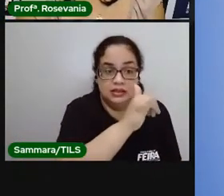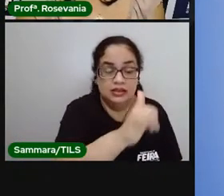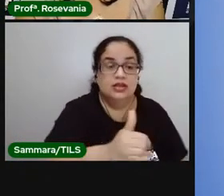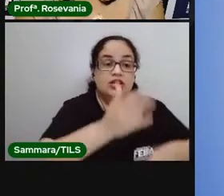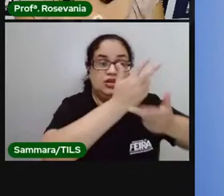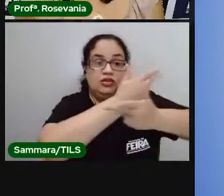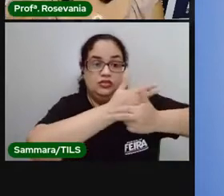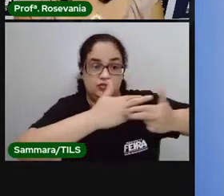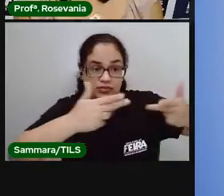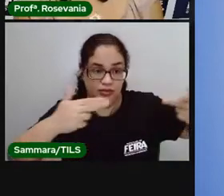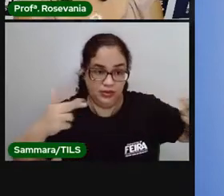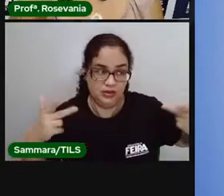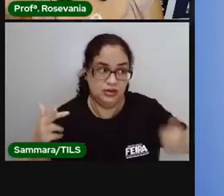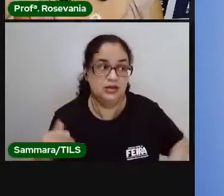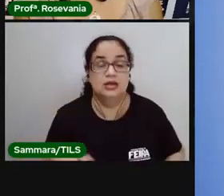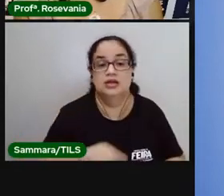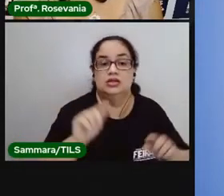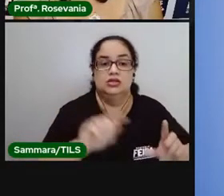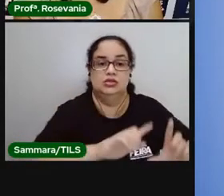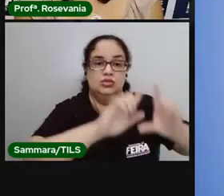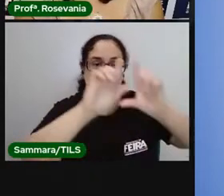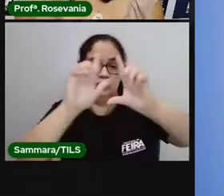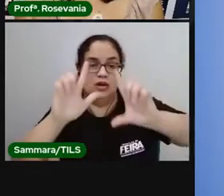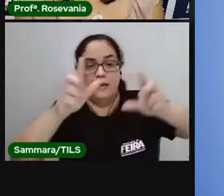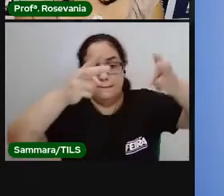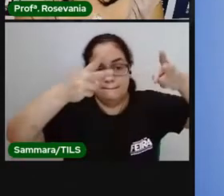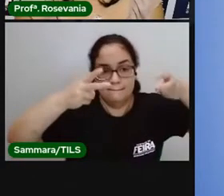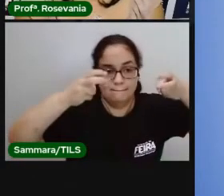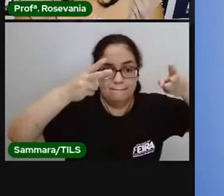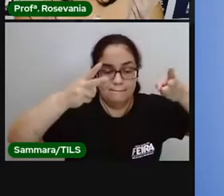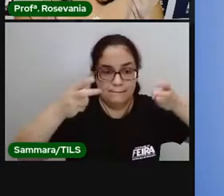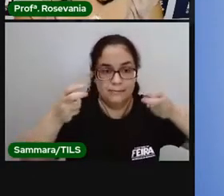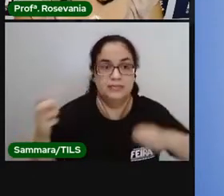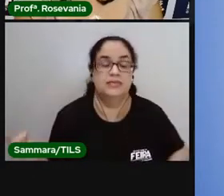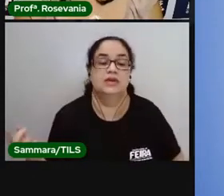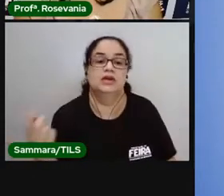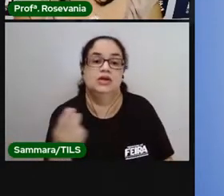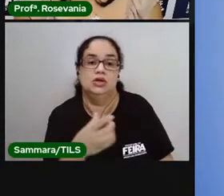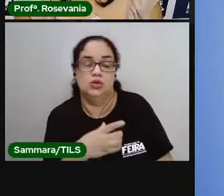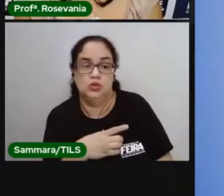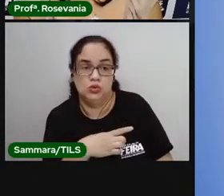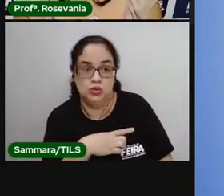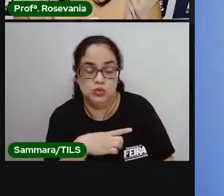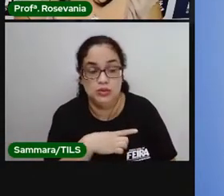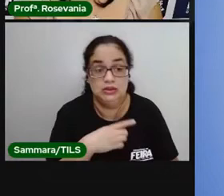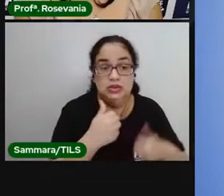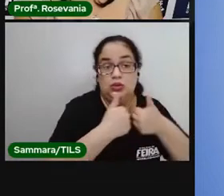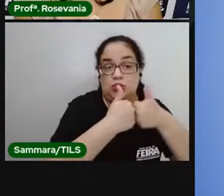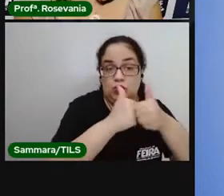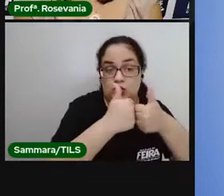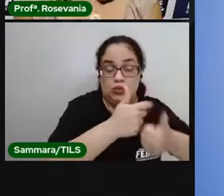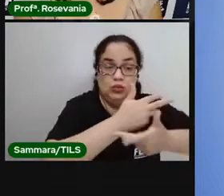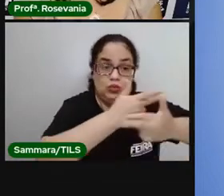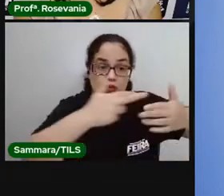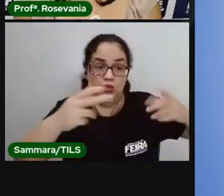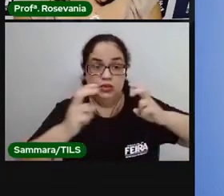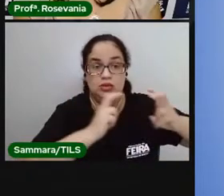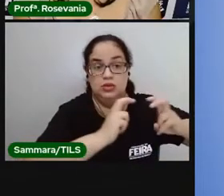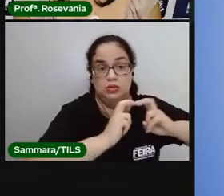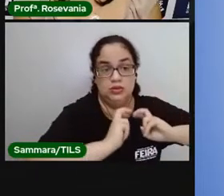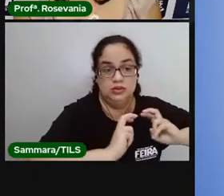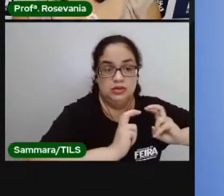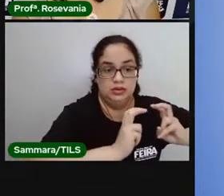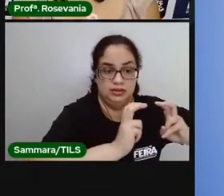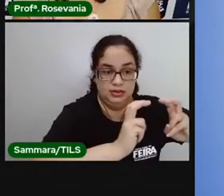de serviços. Então, na segunda imagem, você já vai observando que já tem aí, né, um meio de transporte, né, tem o trem. Depois